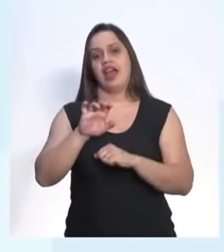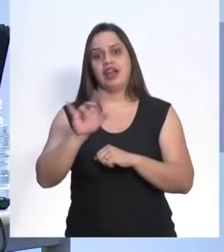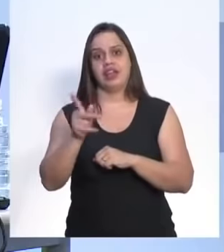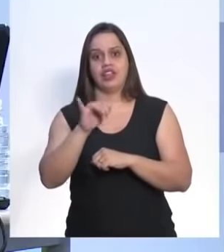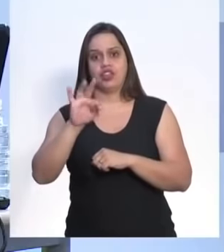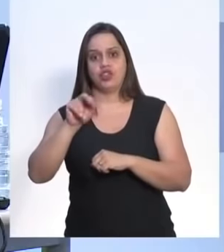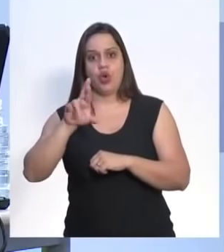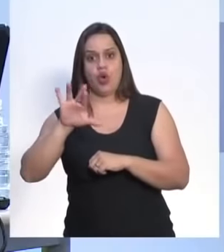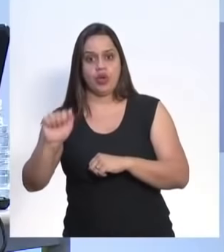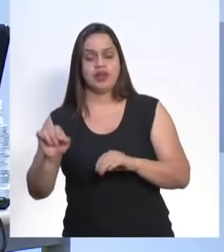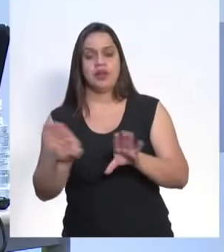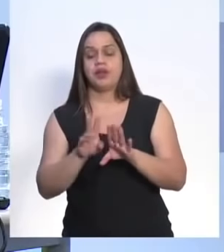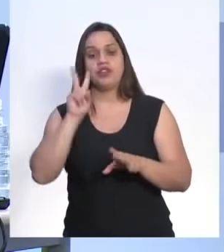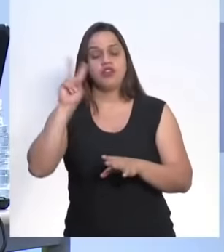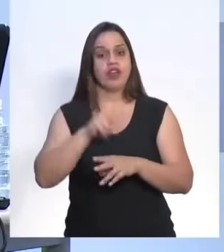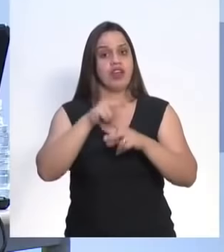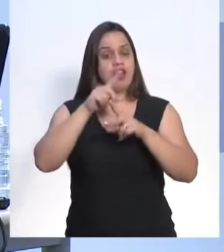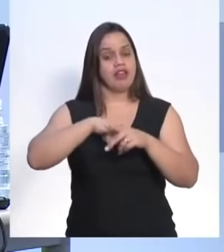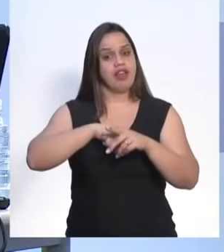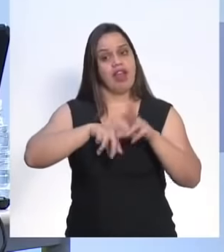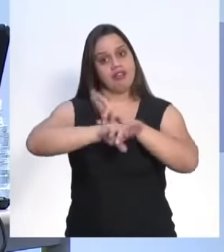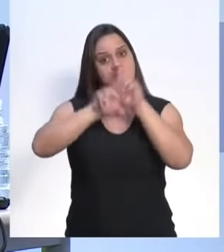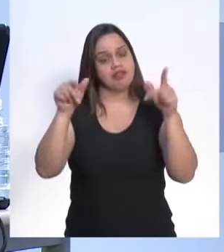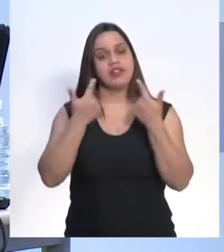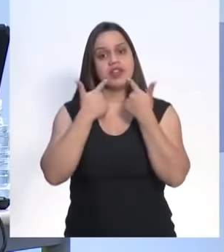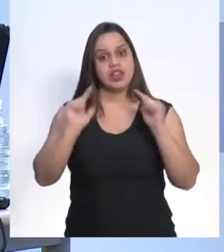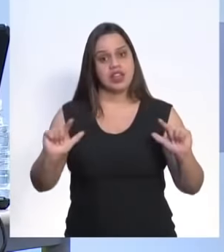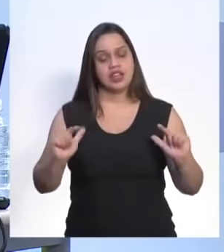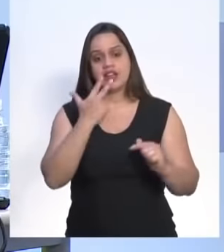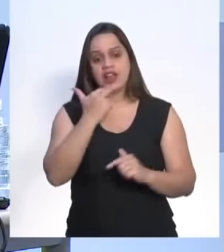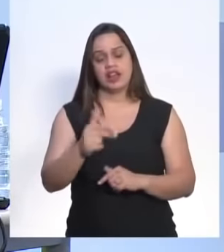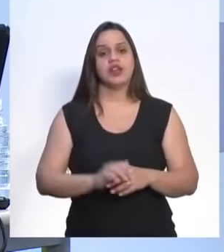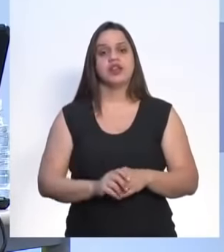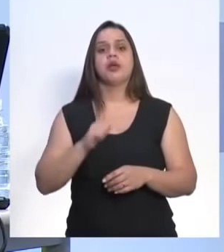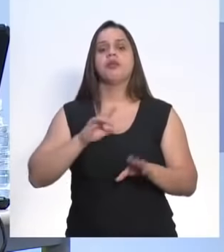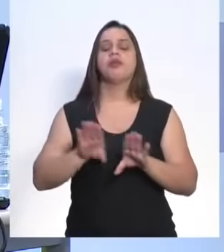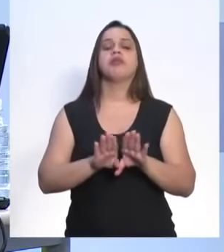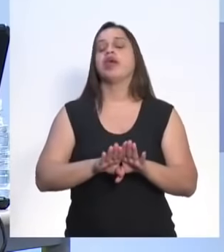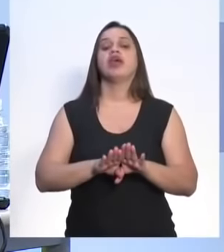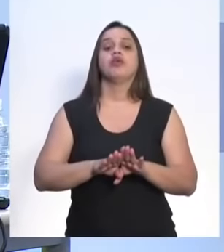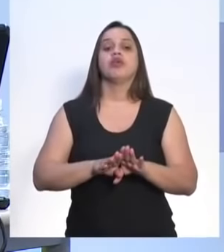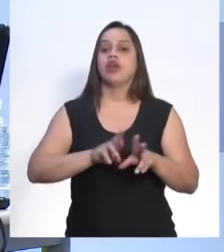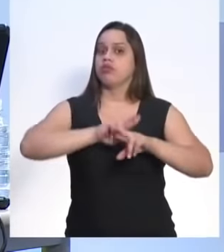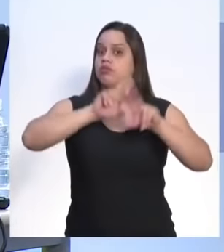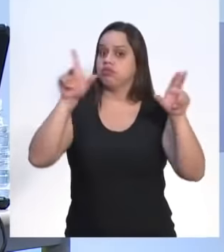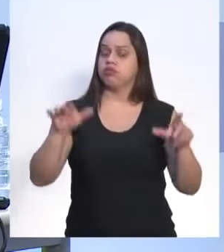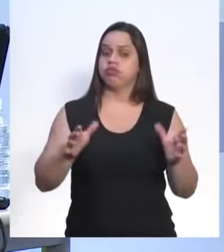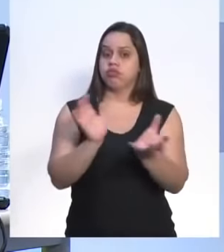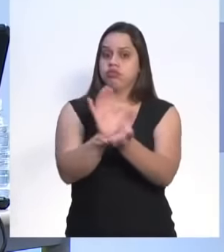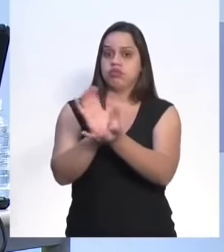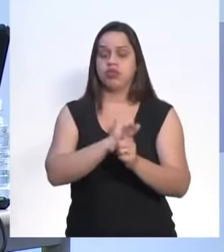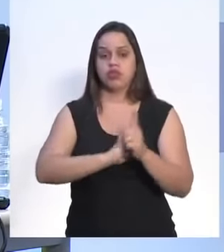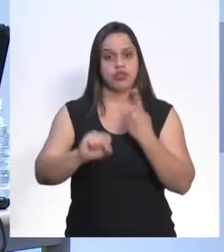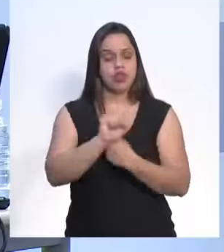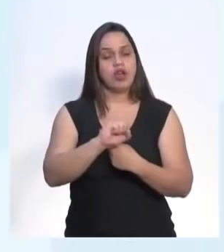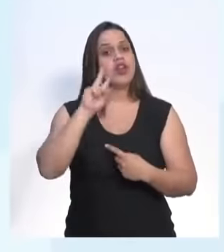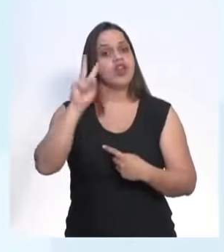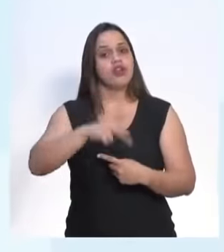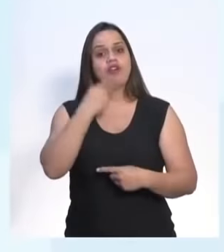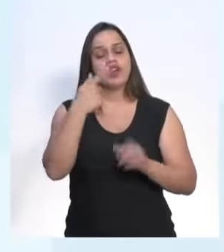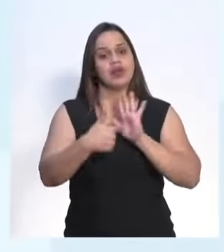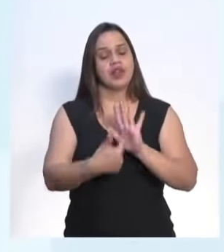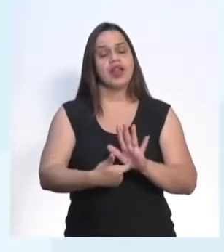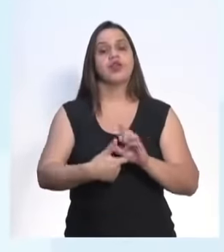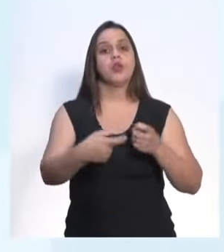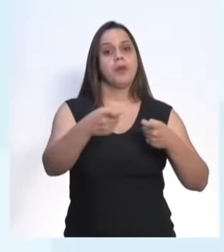Variação social. Tipo de linguagem utilizada por grupos ou classes sociais. Exemplo aqui eu dei do médico e do paciente, porque